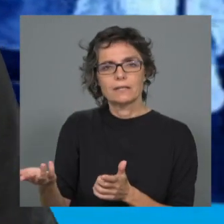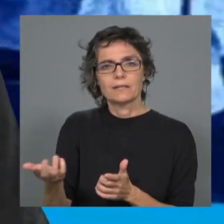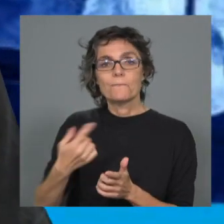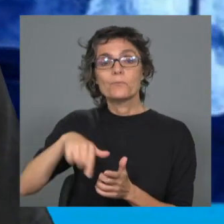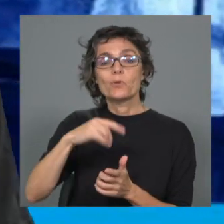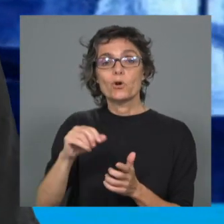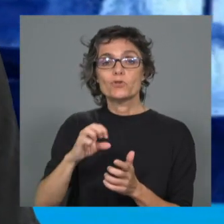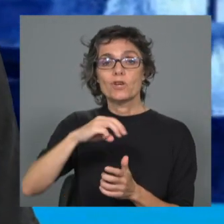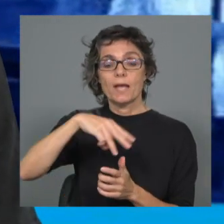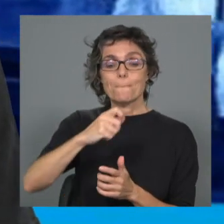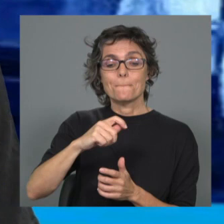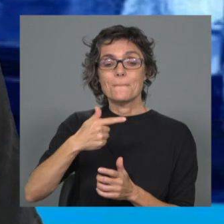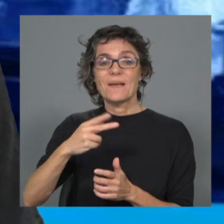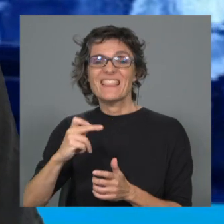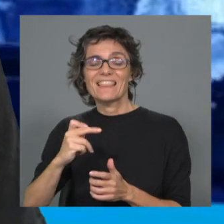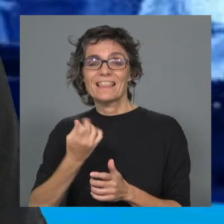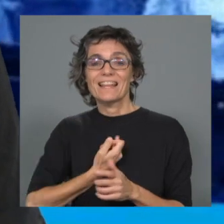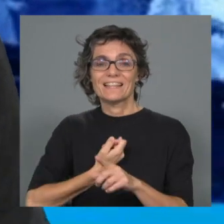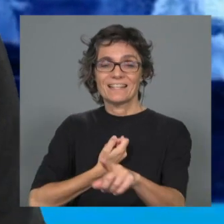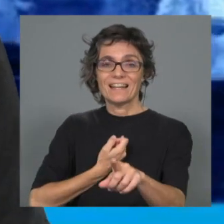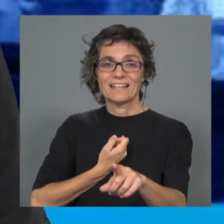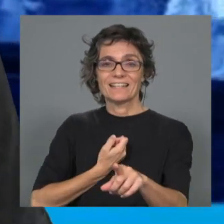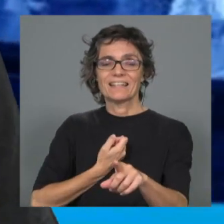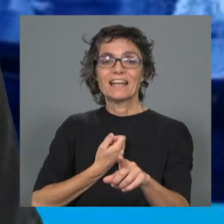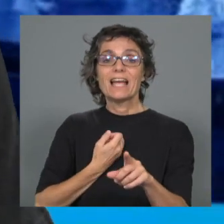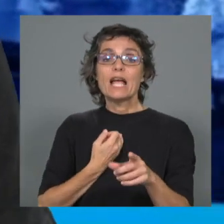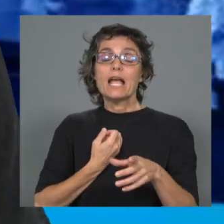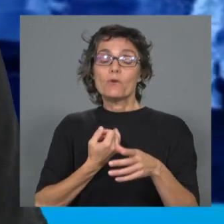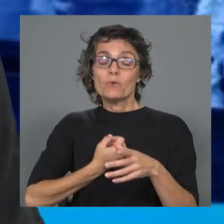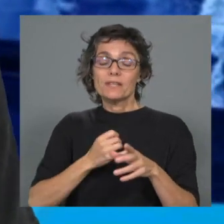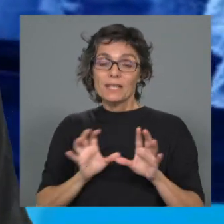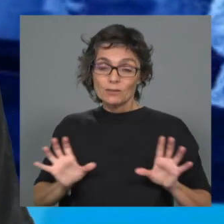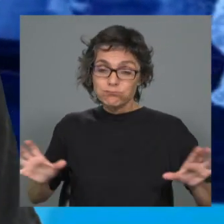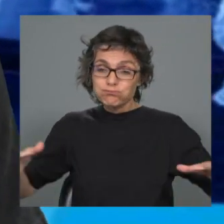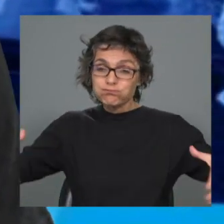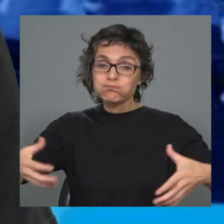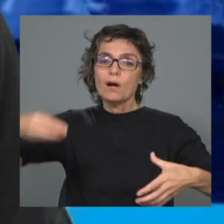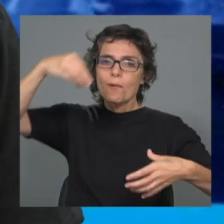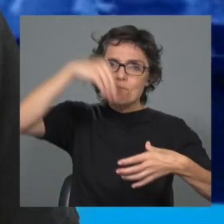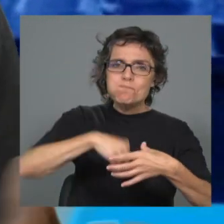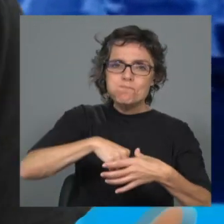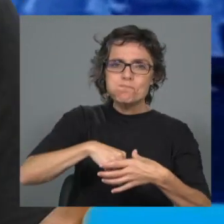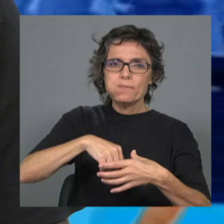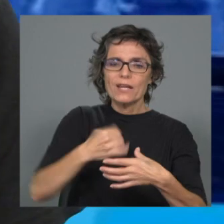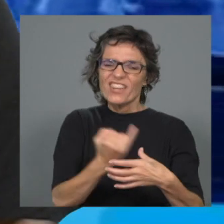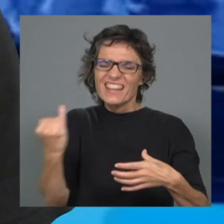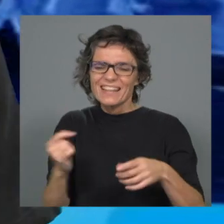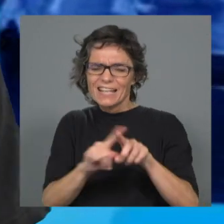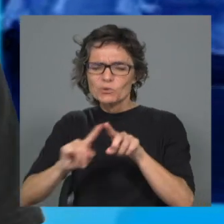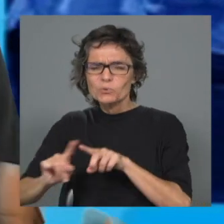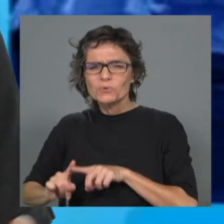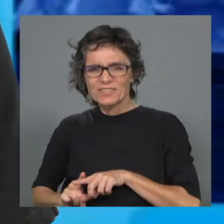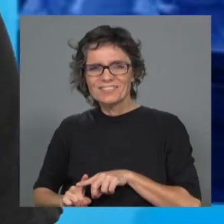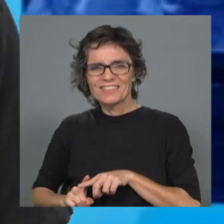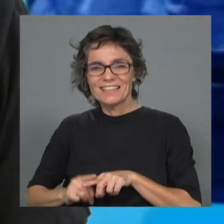Ubuntu, mas depois dentro desta meta-identidade cabem todas as outras e realmente podemos construir também,